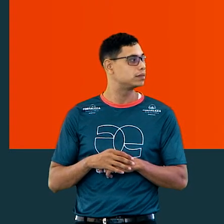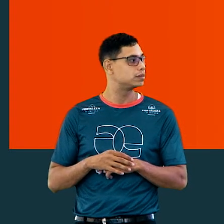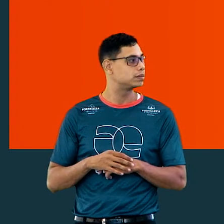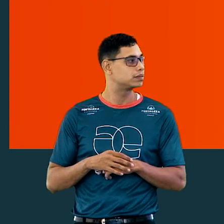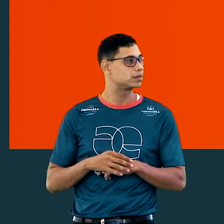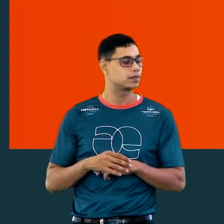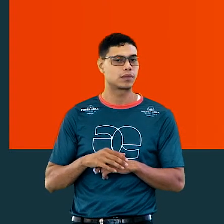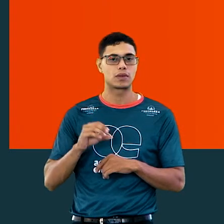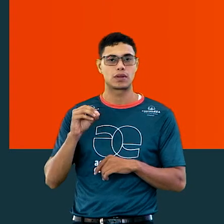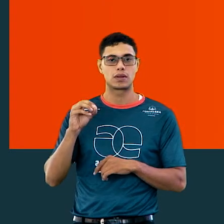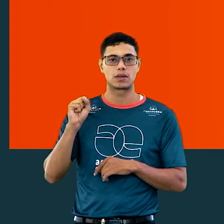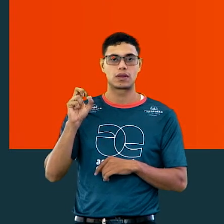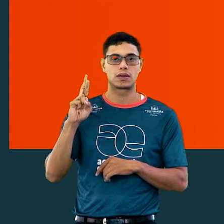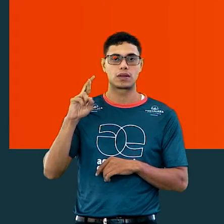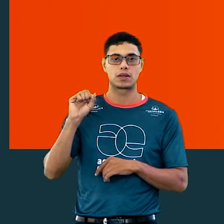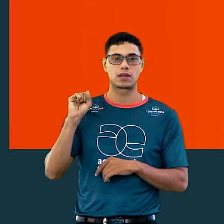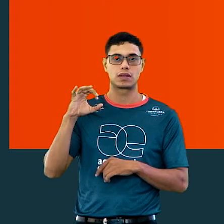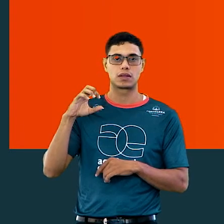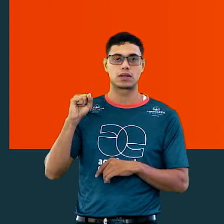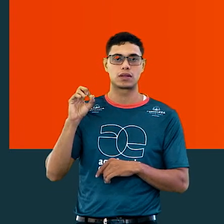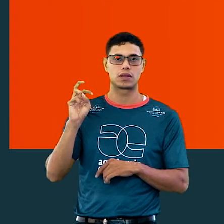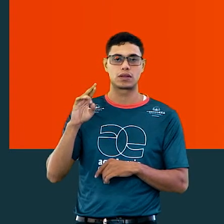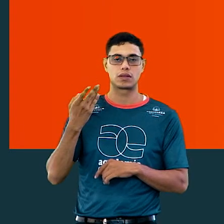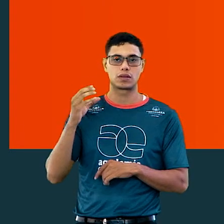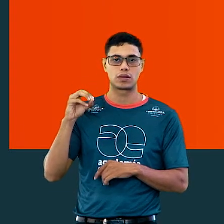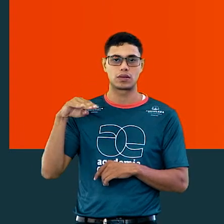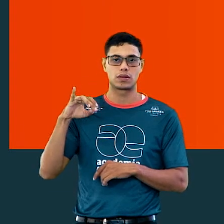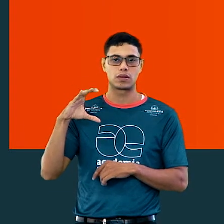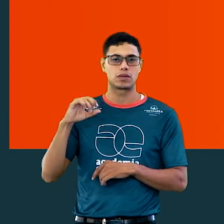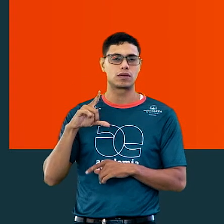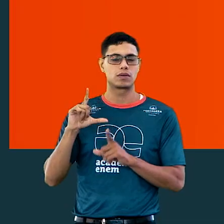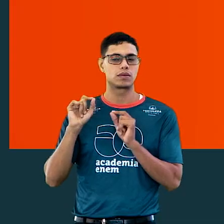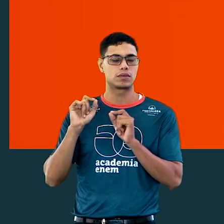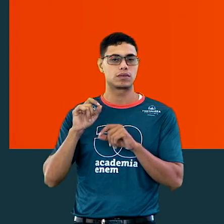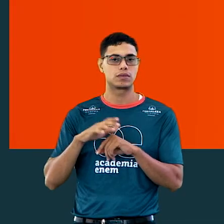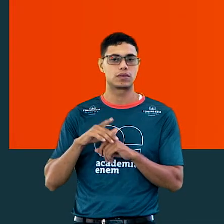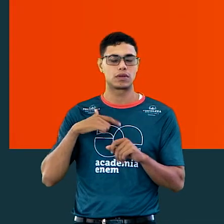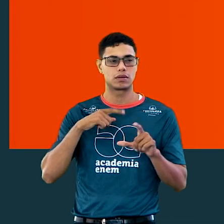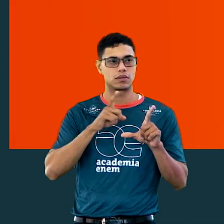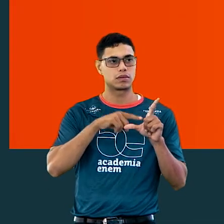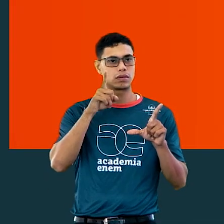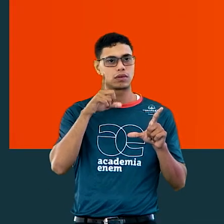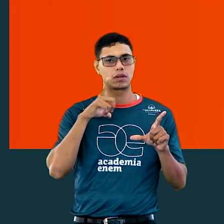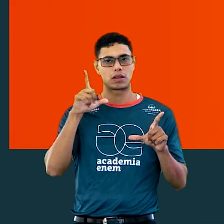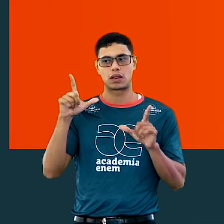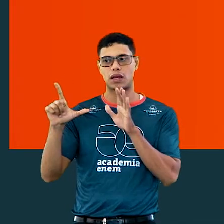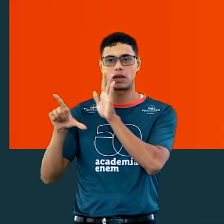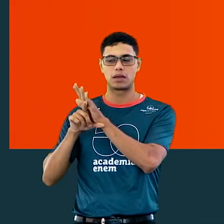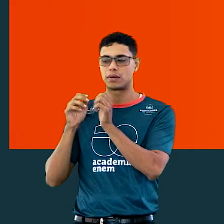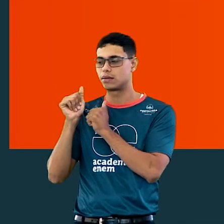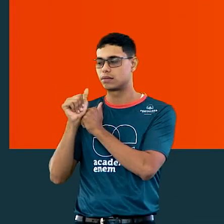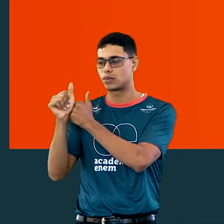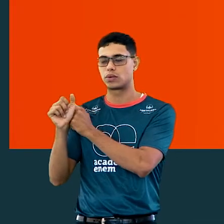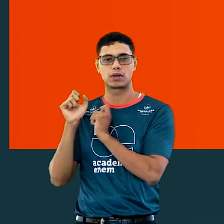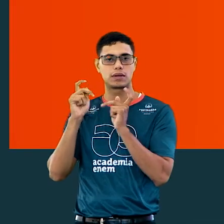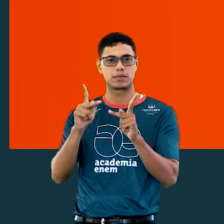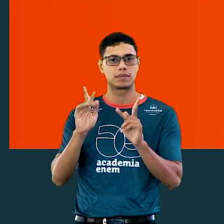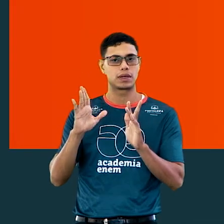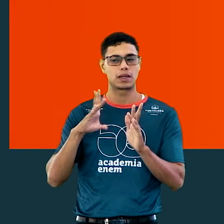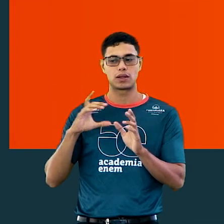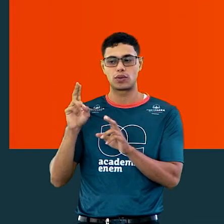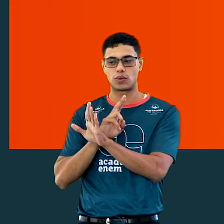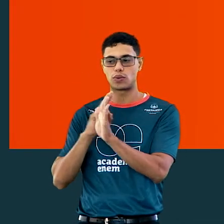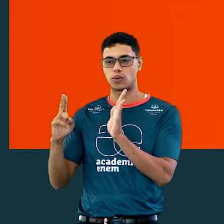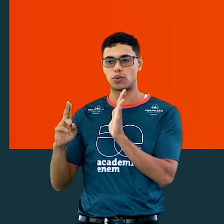é um resistor ôhmico? Aí você diz assim, professor, é um gráfico que segue a lei de Ohm. Perfeito. O nome do